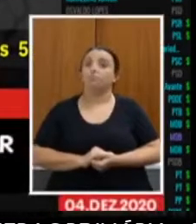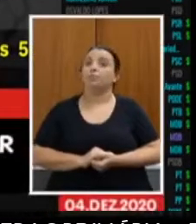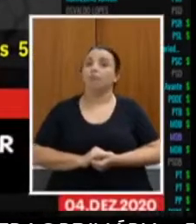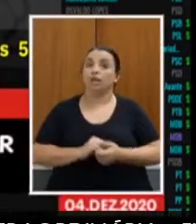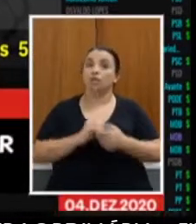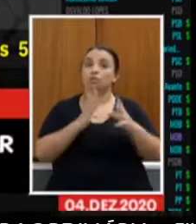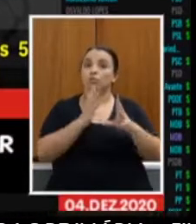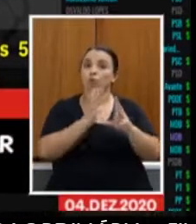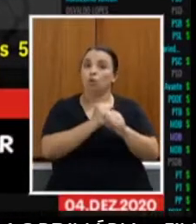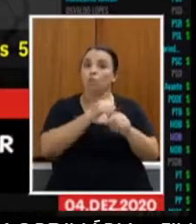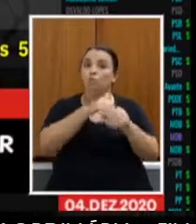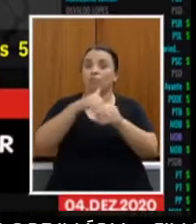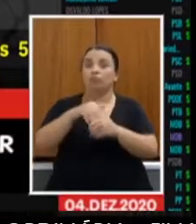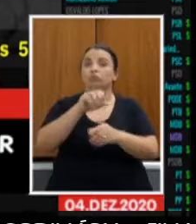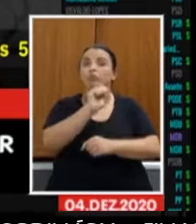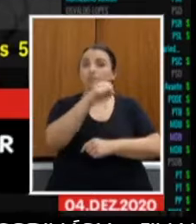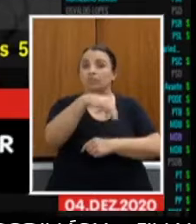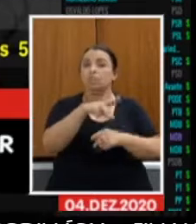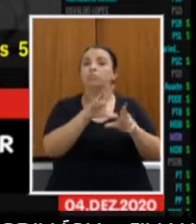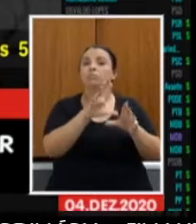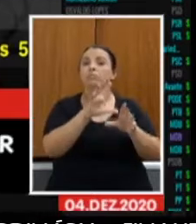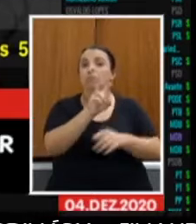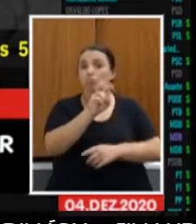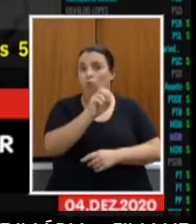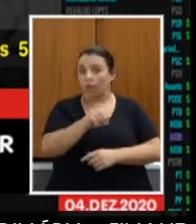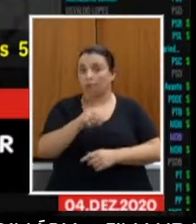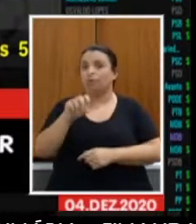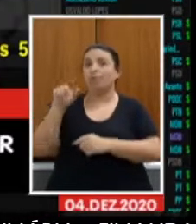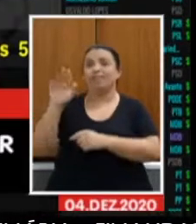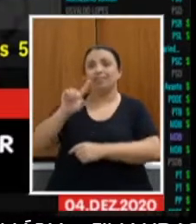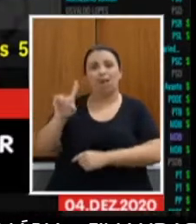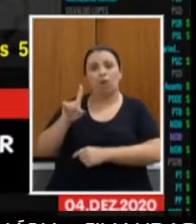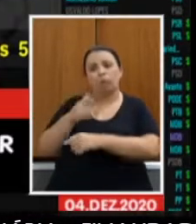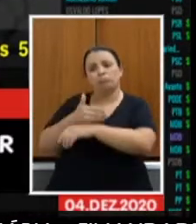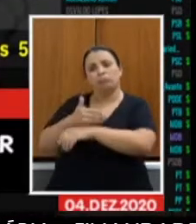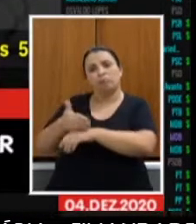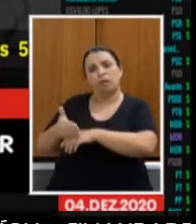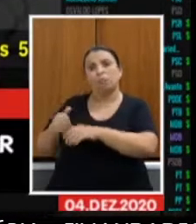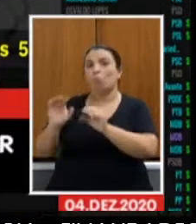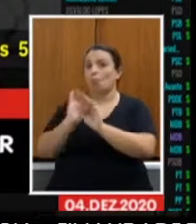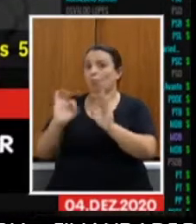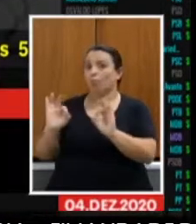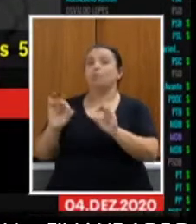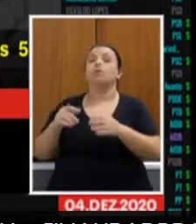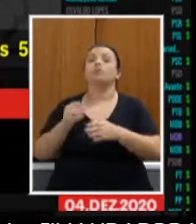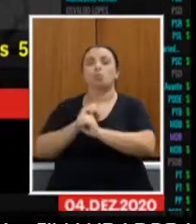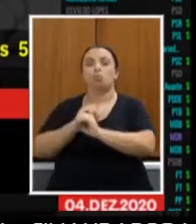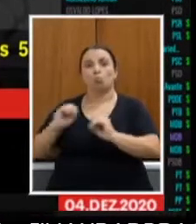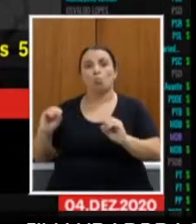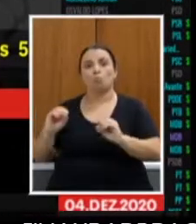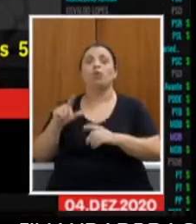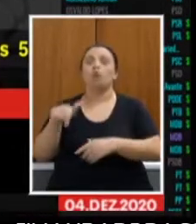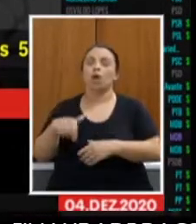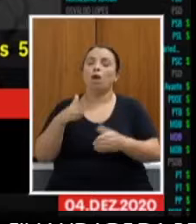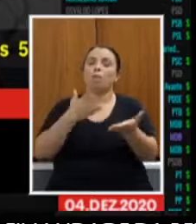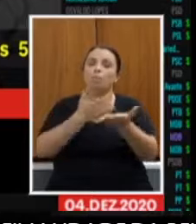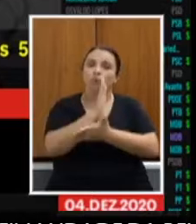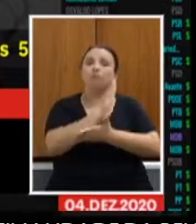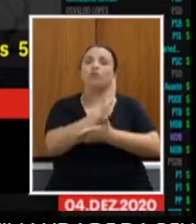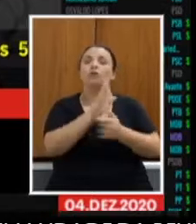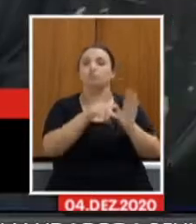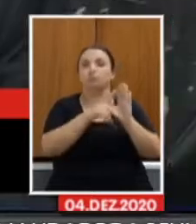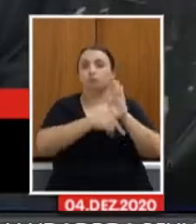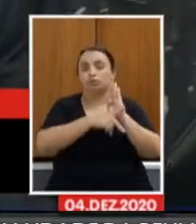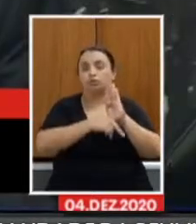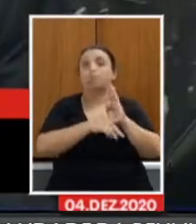Votaram sim 50, senhoras e senhores deputados, não houve voto não nem branco, portanto está aprovado o projeto. Discussão em segundo turno